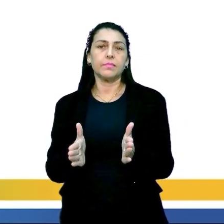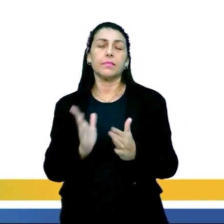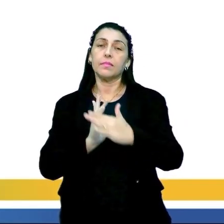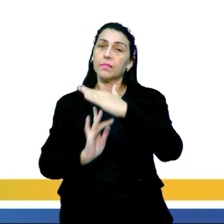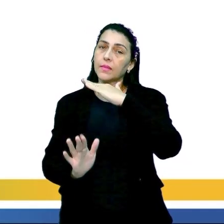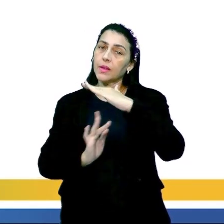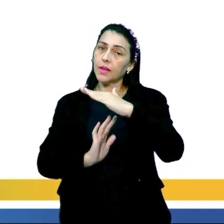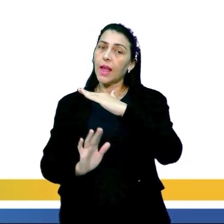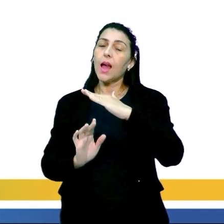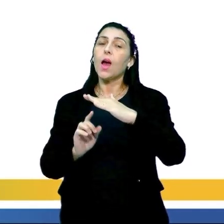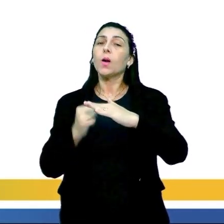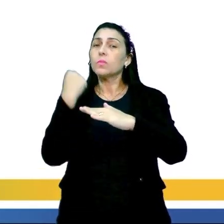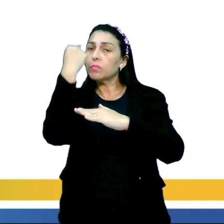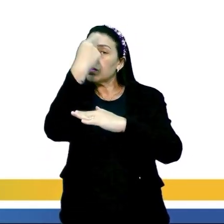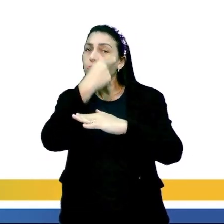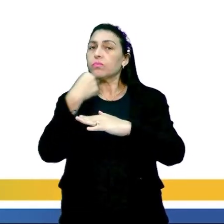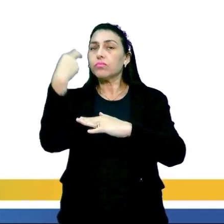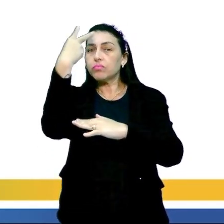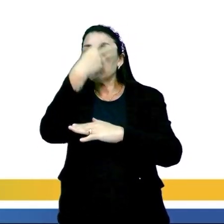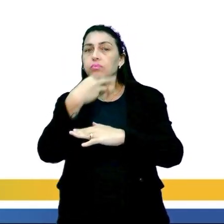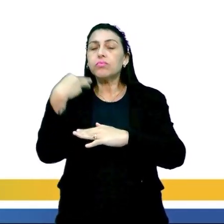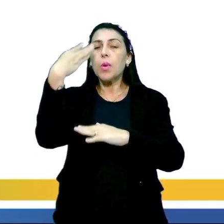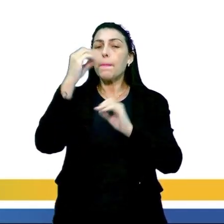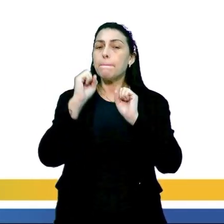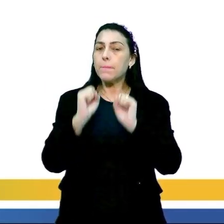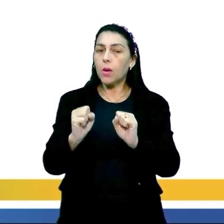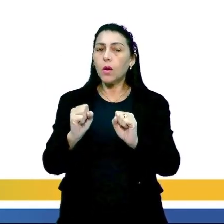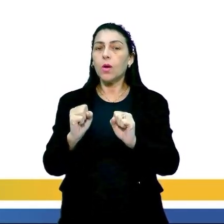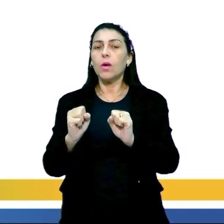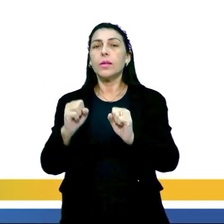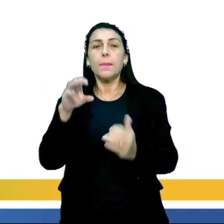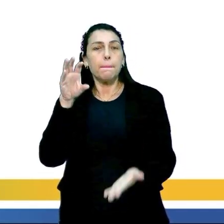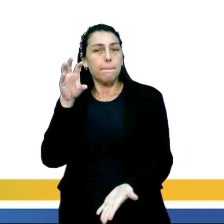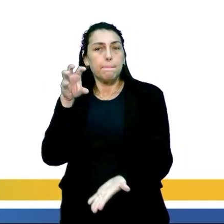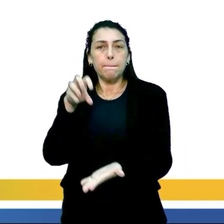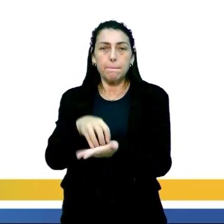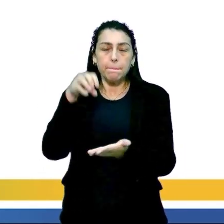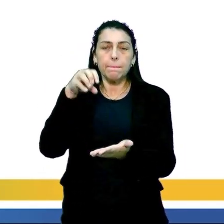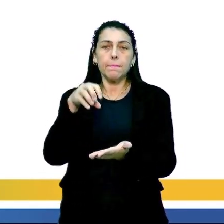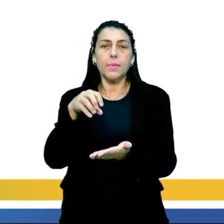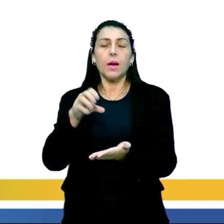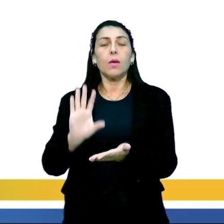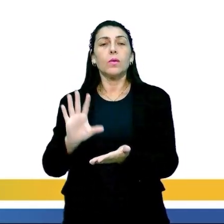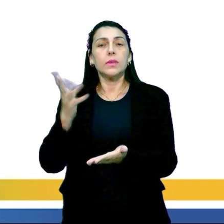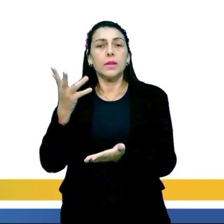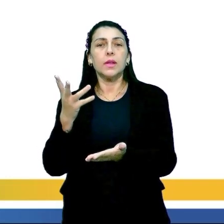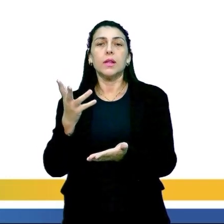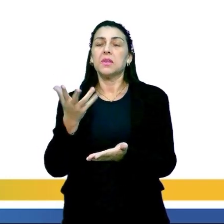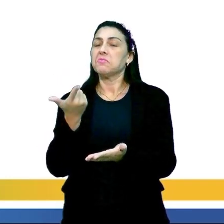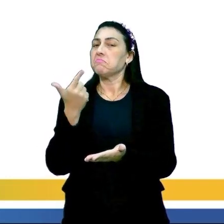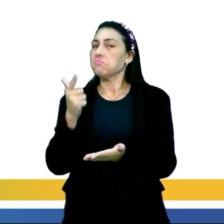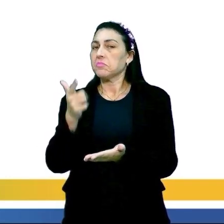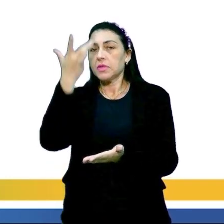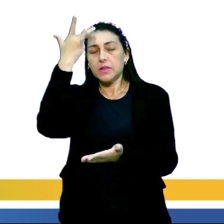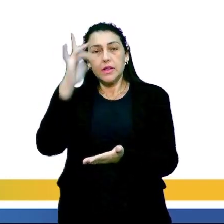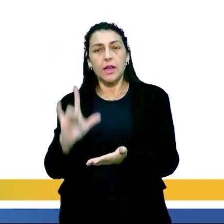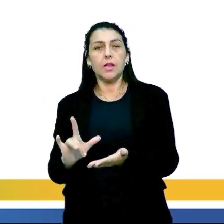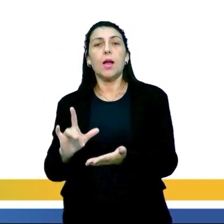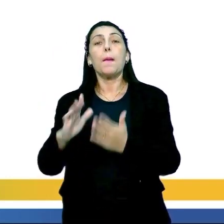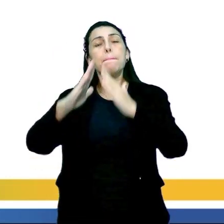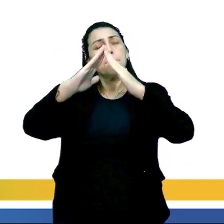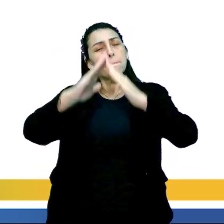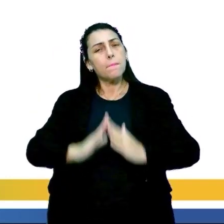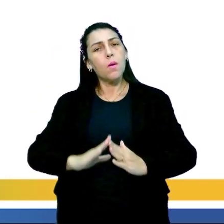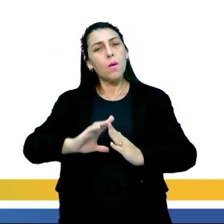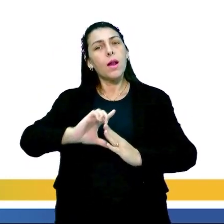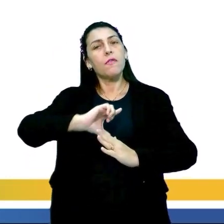enquanto a sua duração. Elas podem ser definitivas quando ocorrem por tempo indeterminado, quando alguém vai